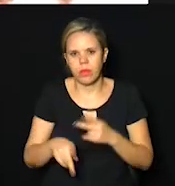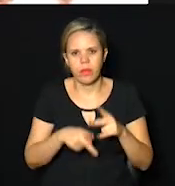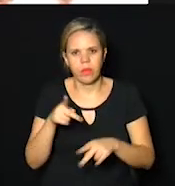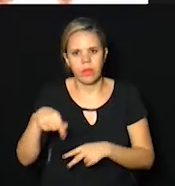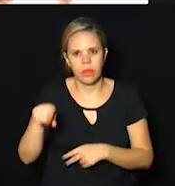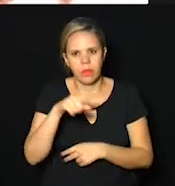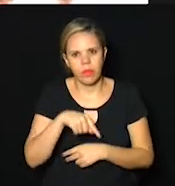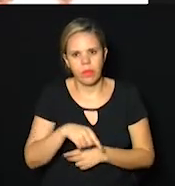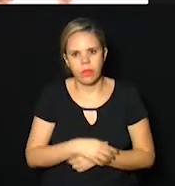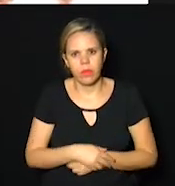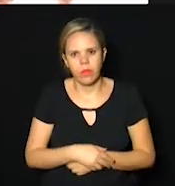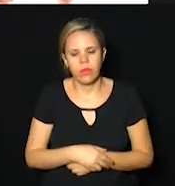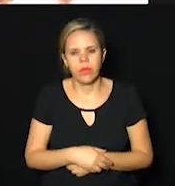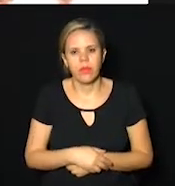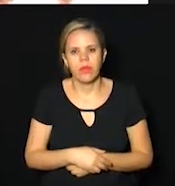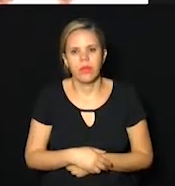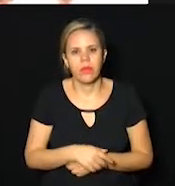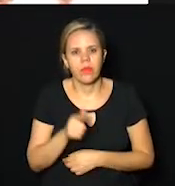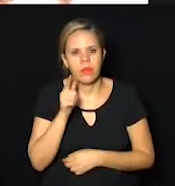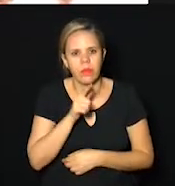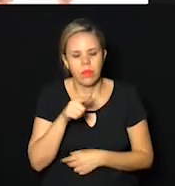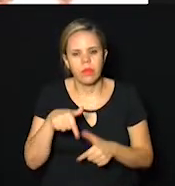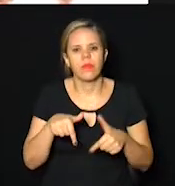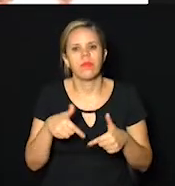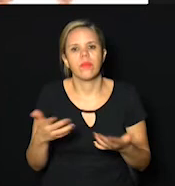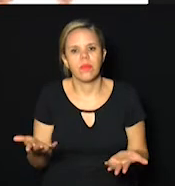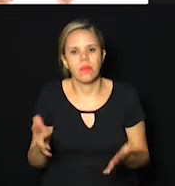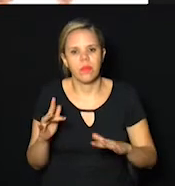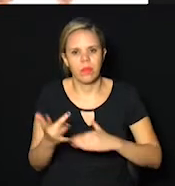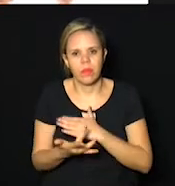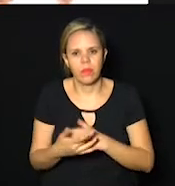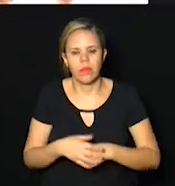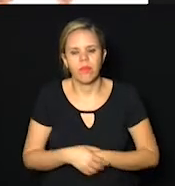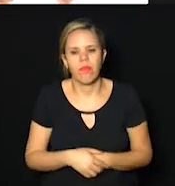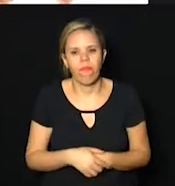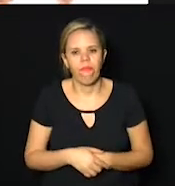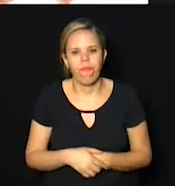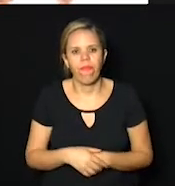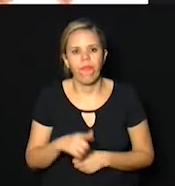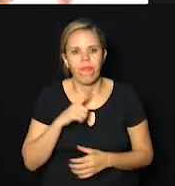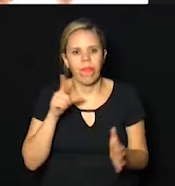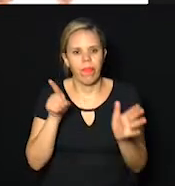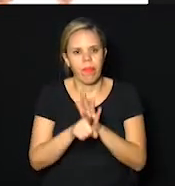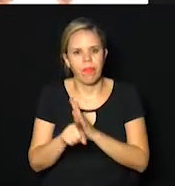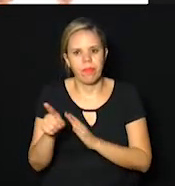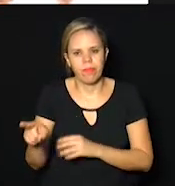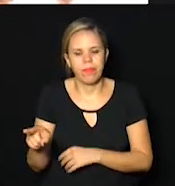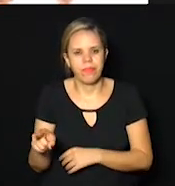pessoas consigam trabalhar as redes sociais. Tem uma perguntinha que eu coloco